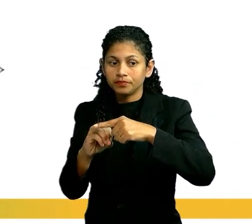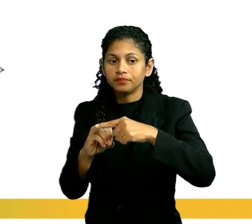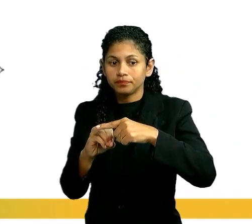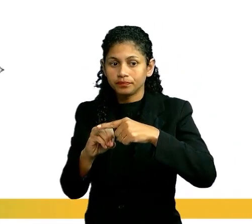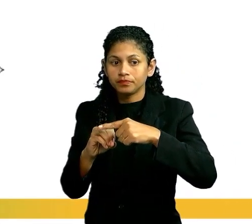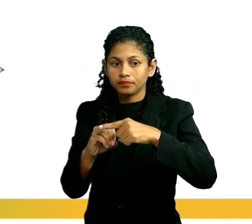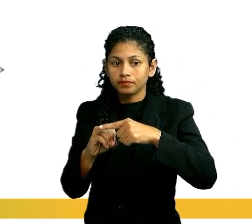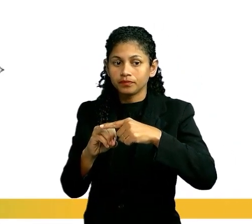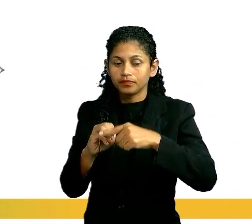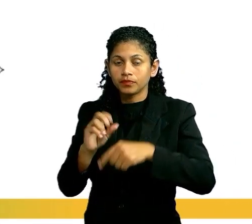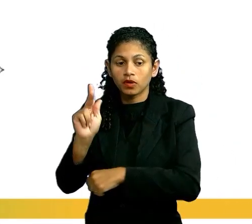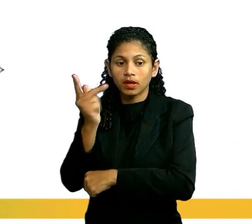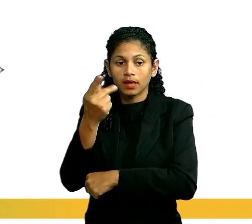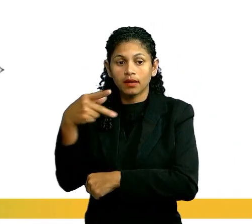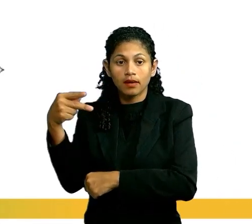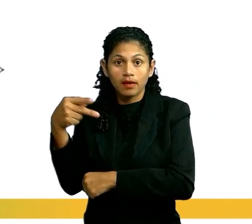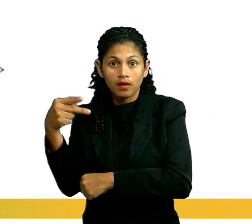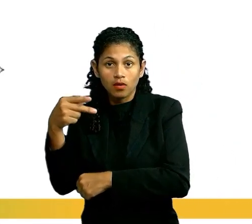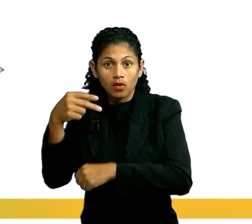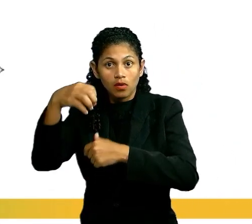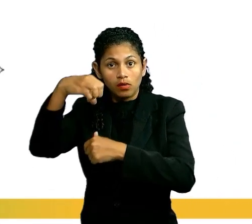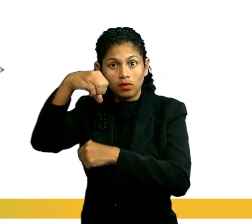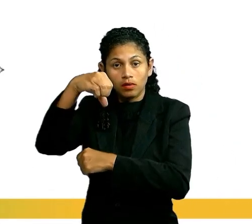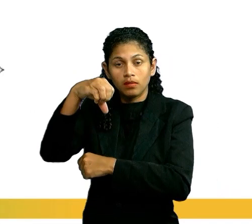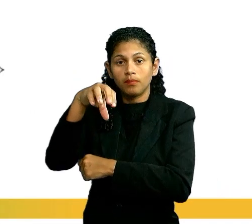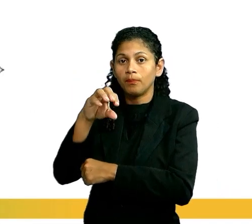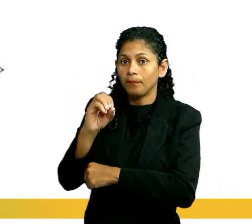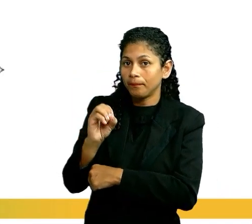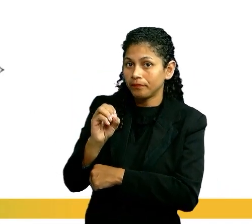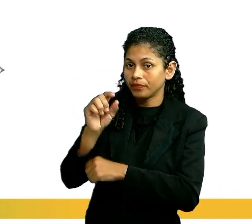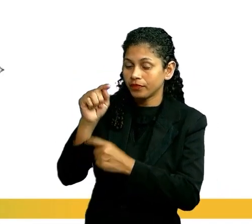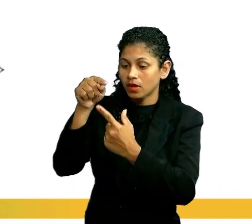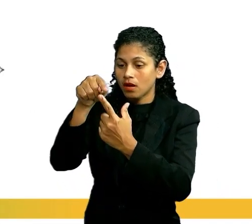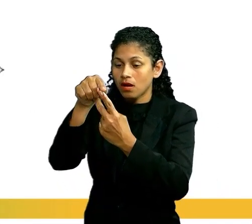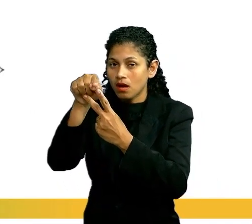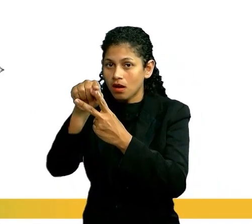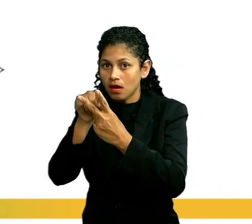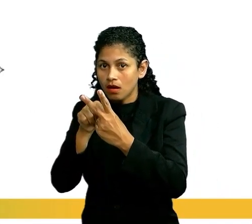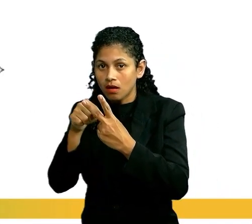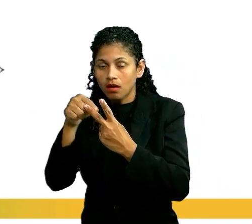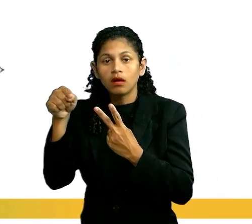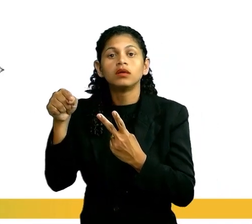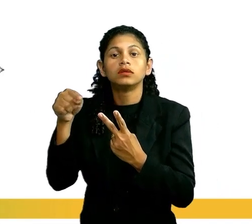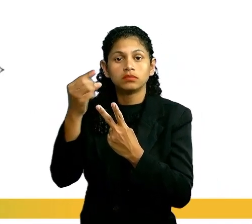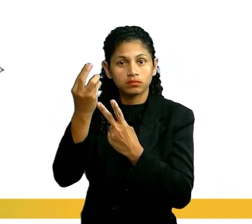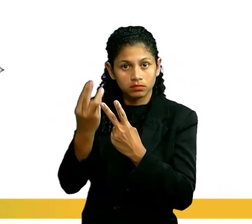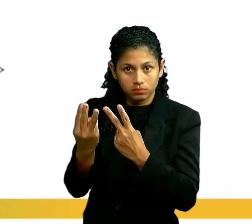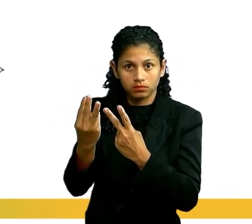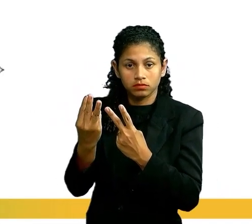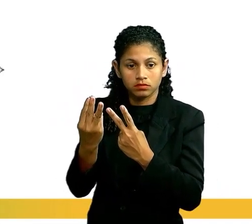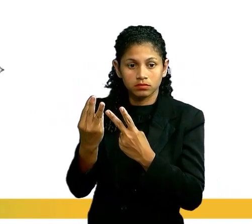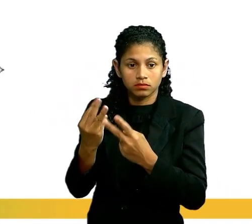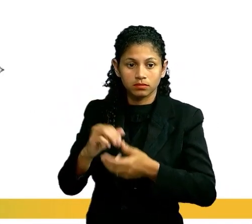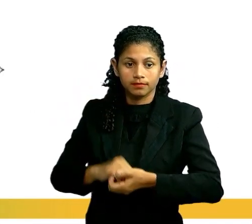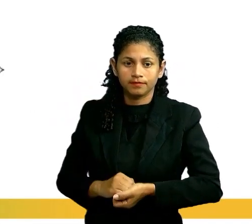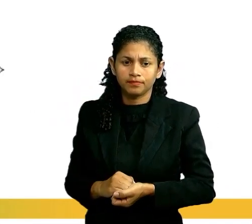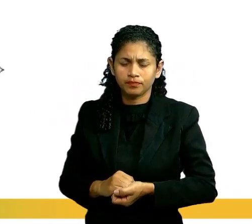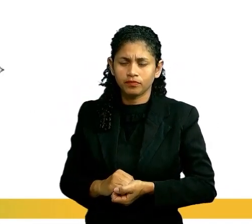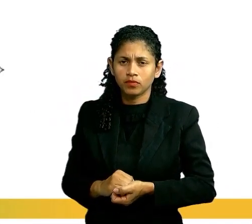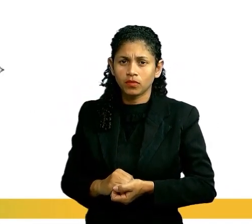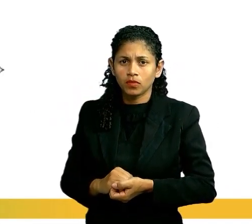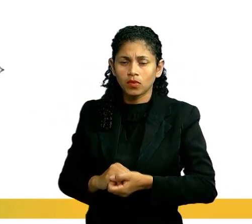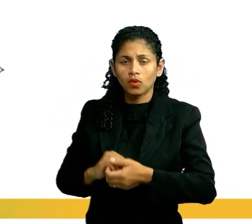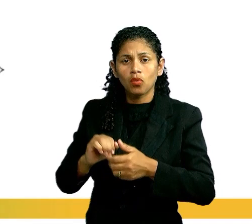ser 90 raiz de 3, que é justamente essa altura. Agora eu vou observar o triângulo maior. Quando eu observo o